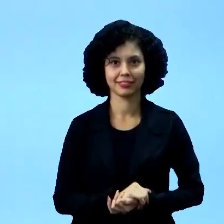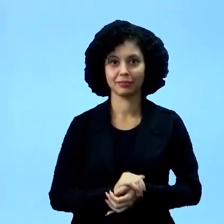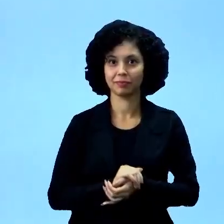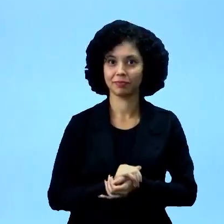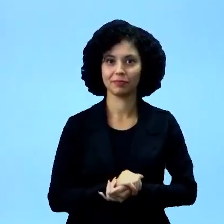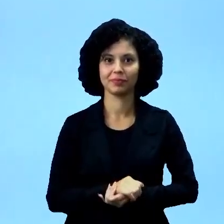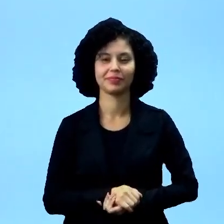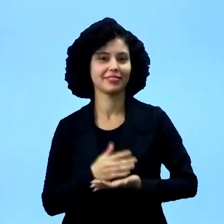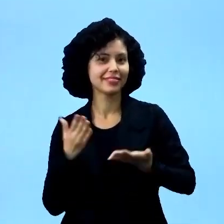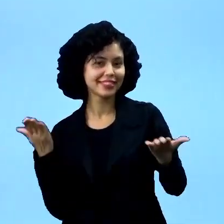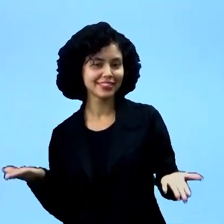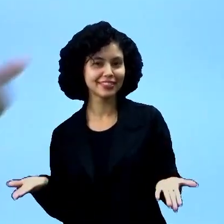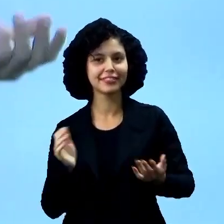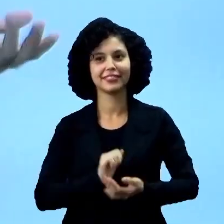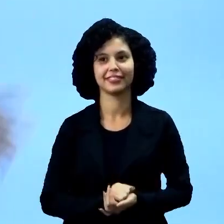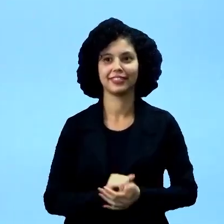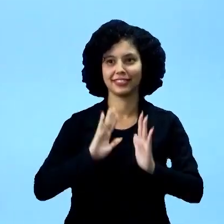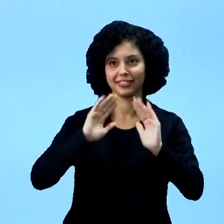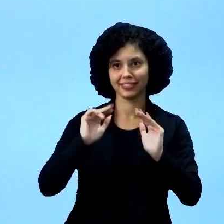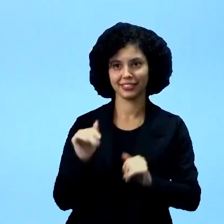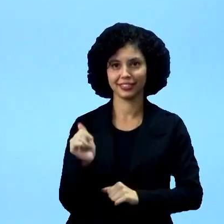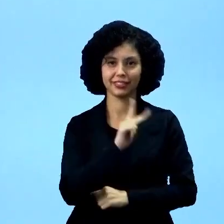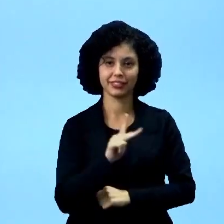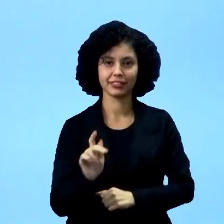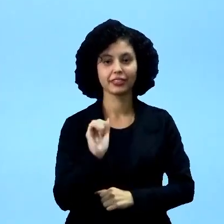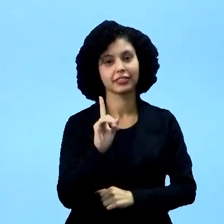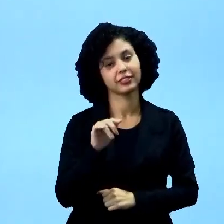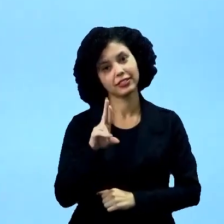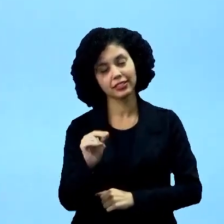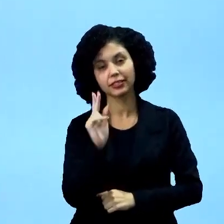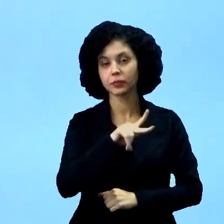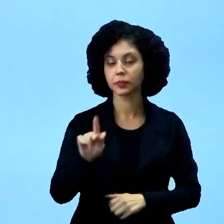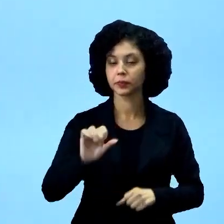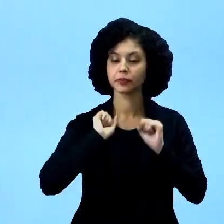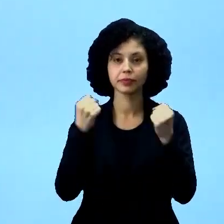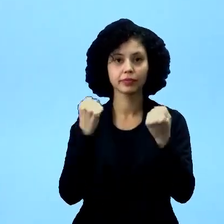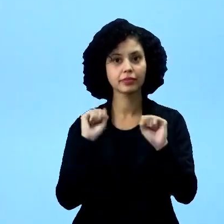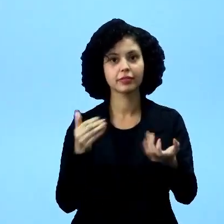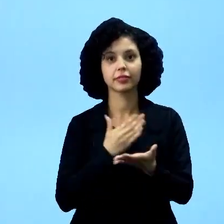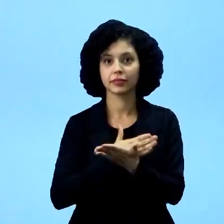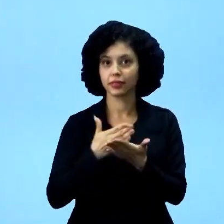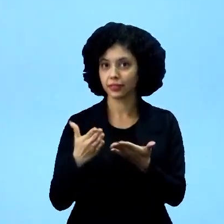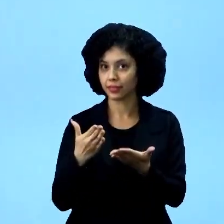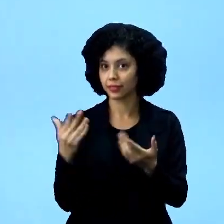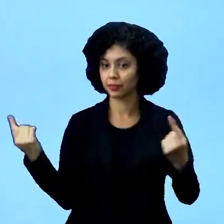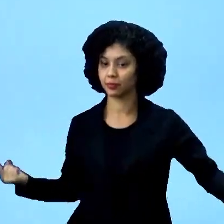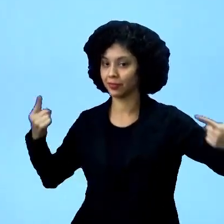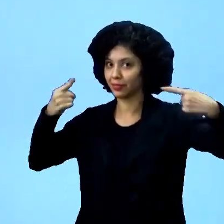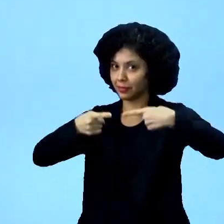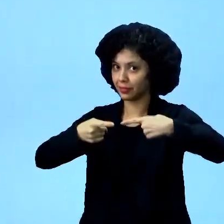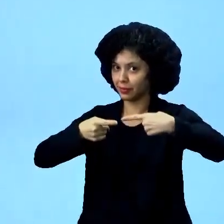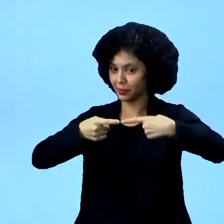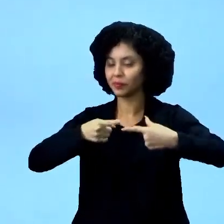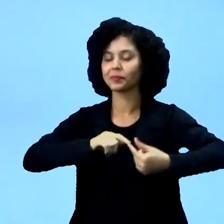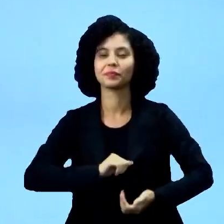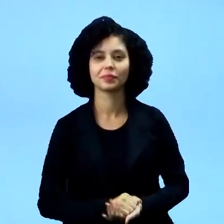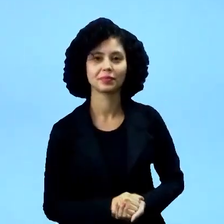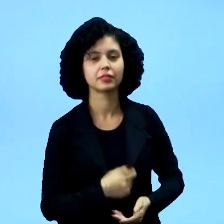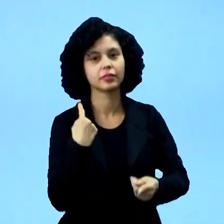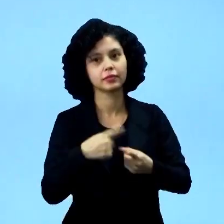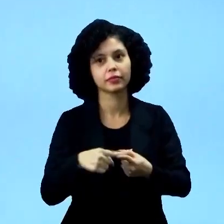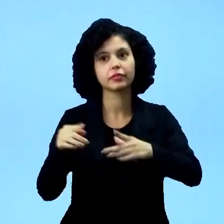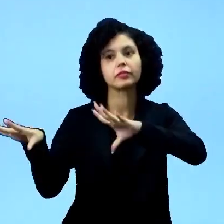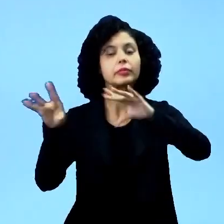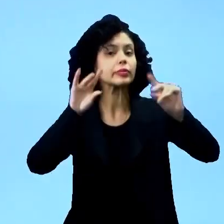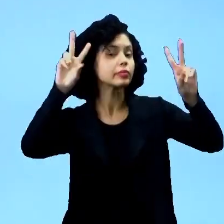Game, game. Ha! Olá, eu sou o André Vasconcelos, professor de Educação Física, e agora vai começar o combate. Kika, kika, bate, bate, porque a gente